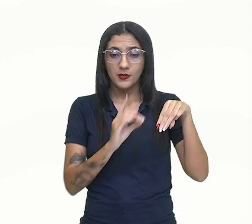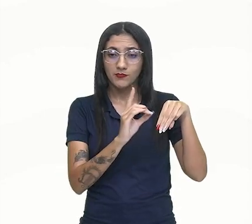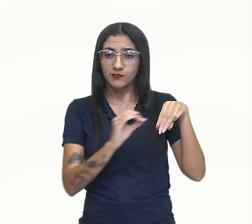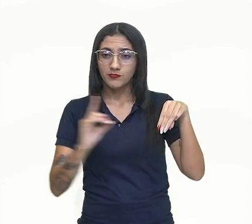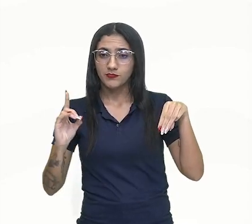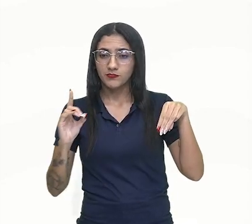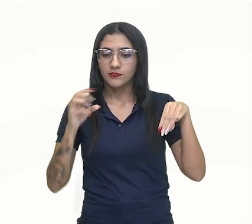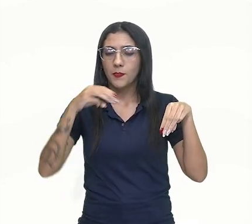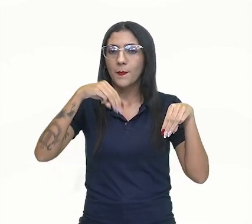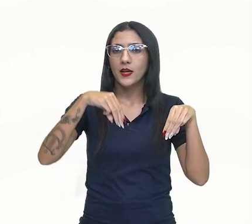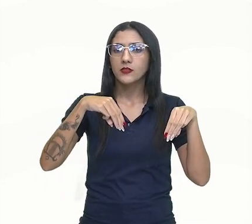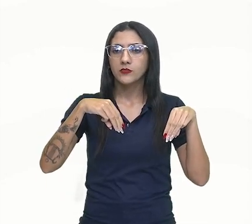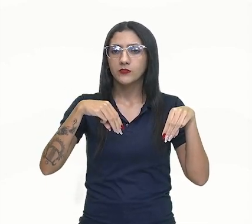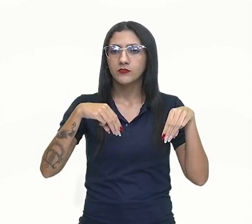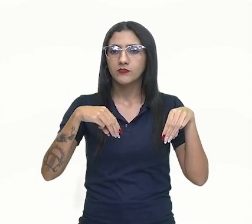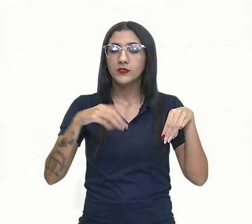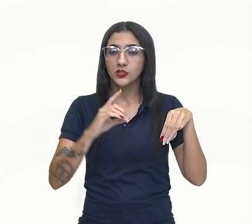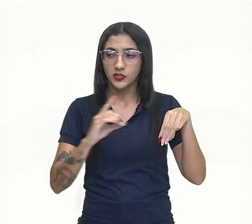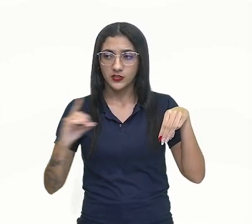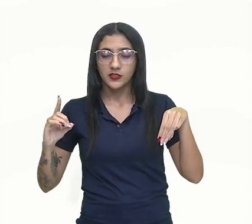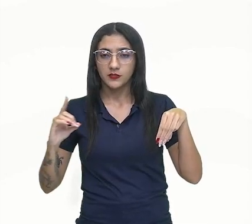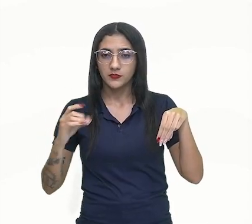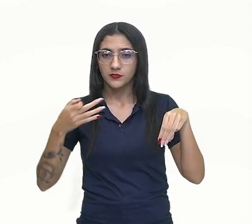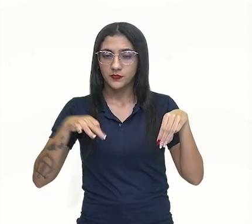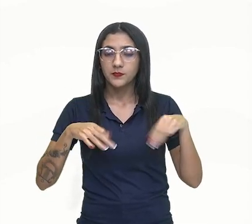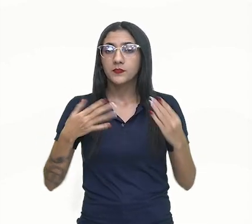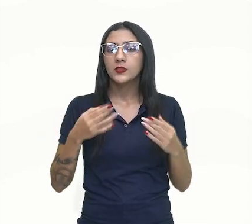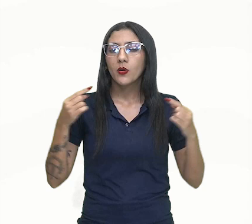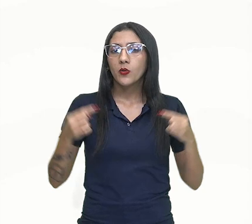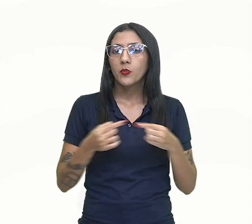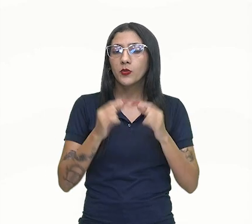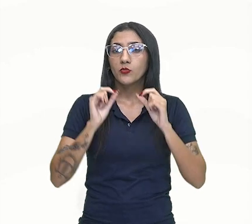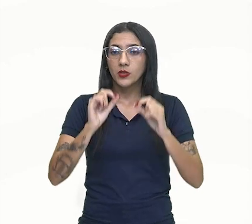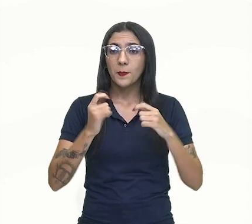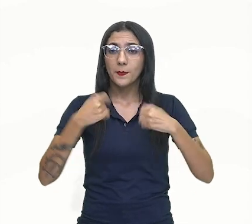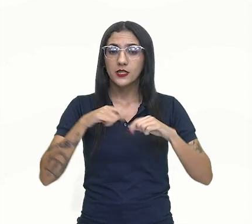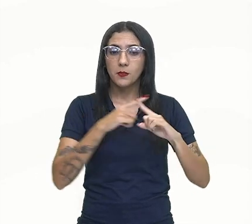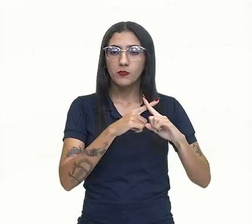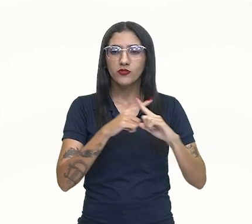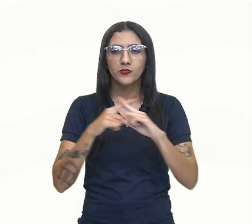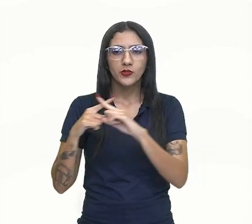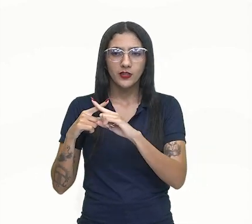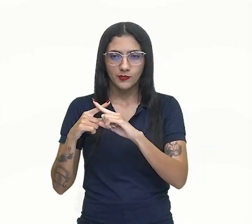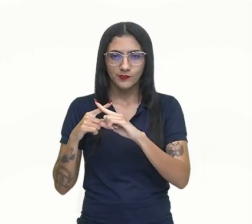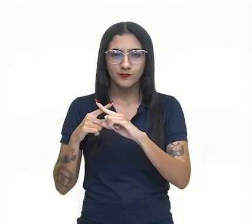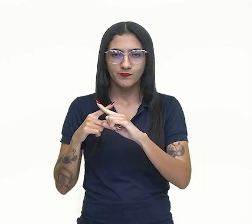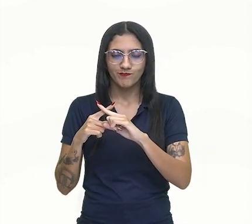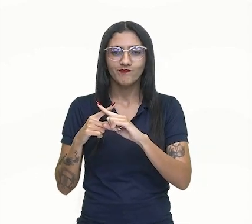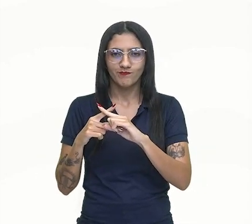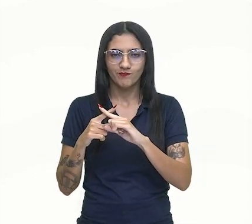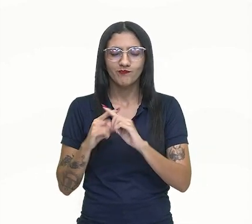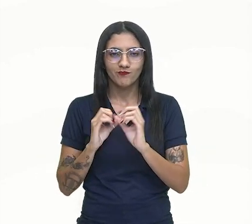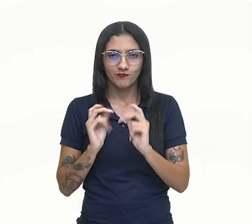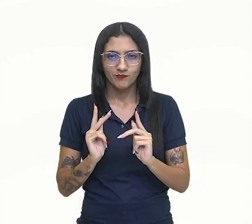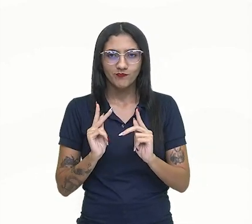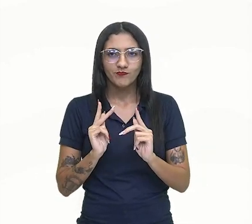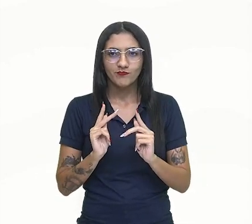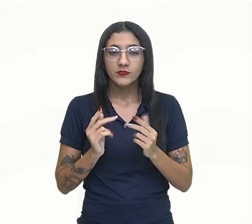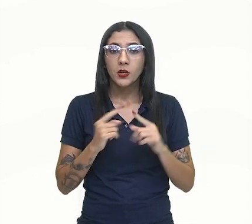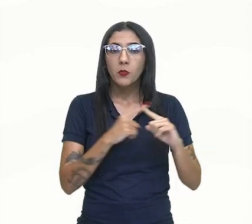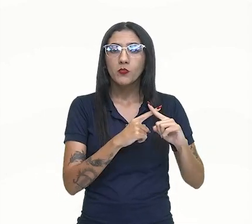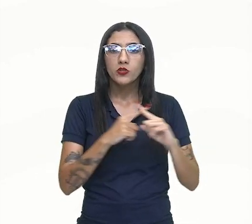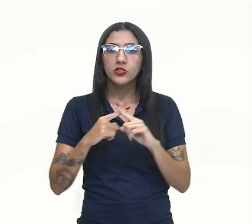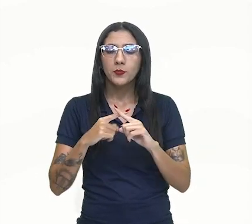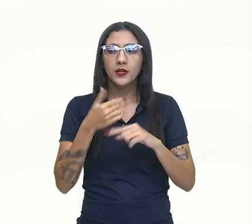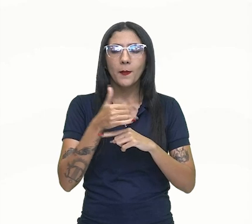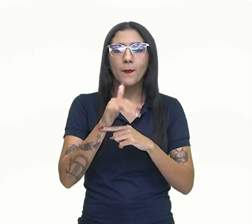metro. Então, eu estou indo para a direita. Significa que eu vou multiplicar. Entenderam? Vou